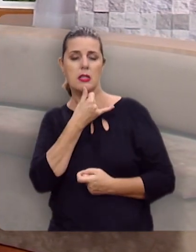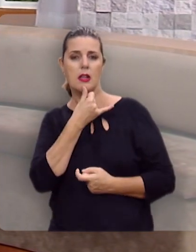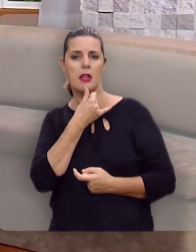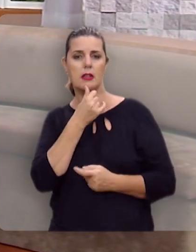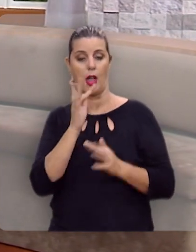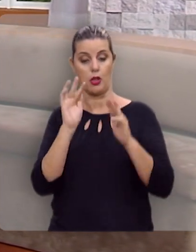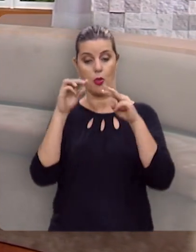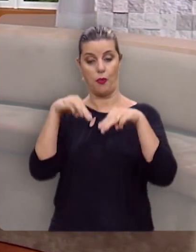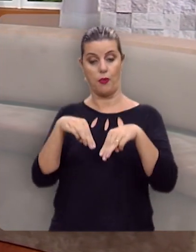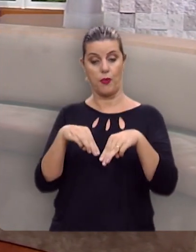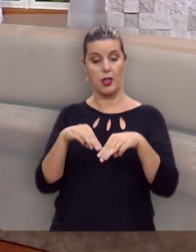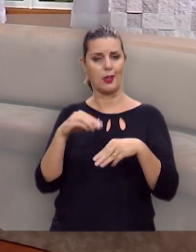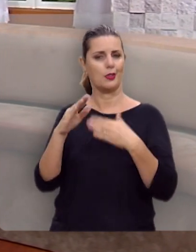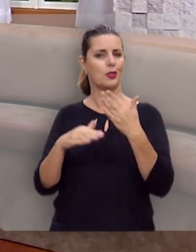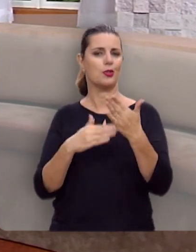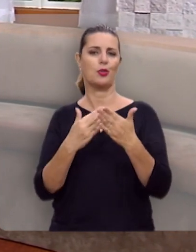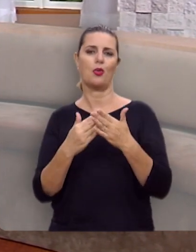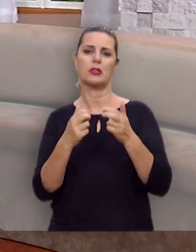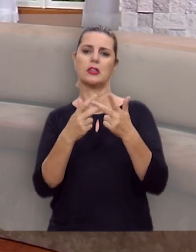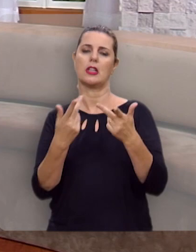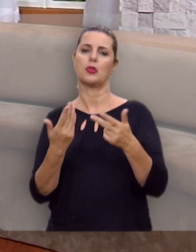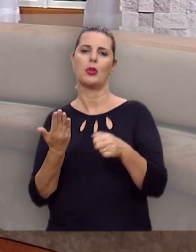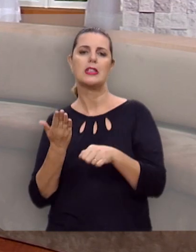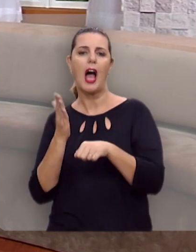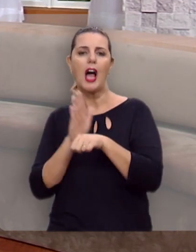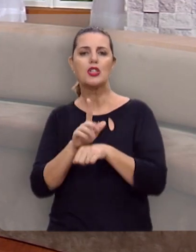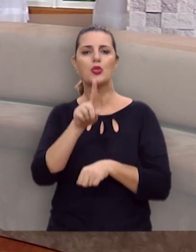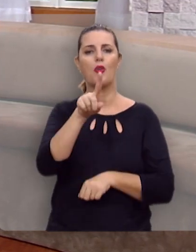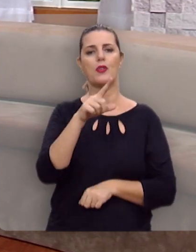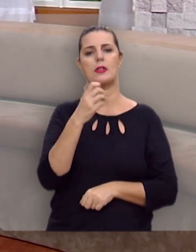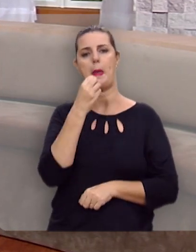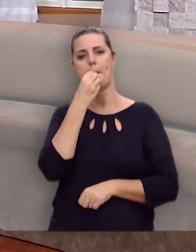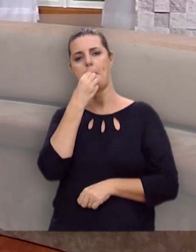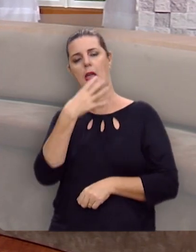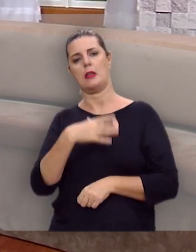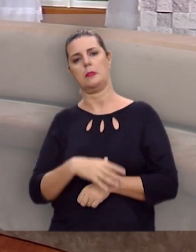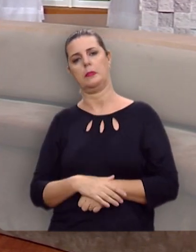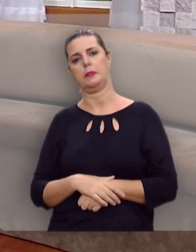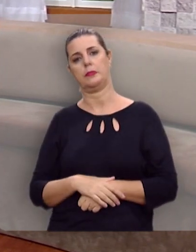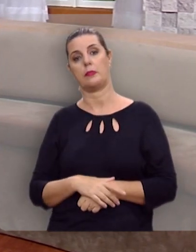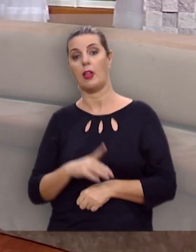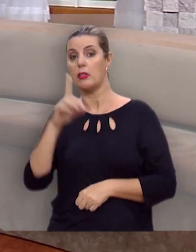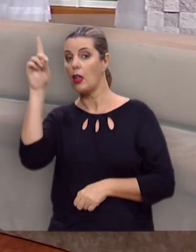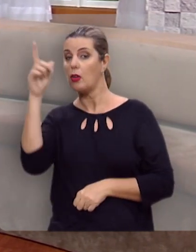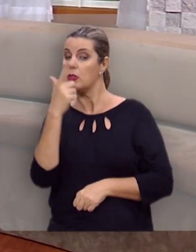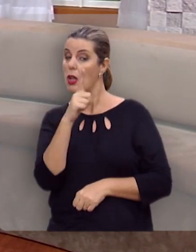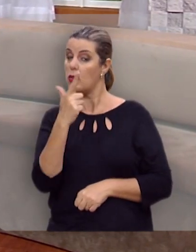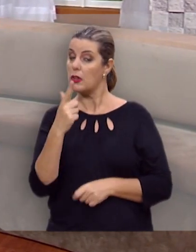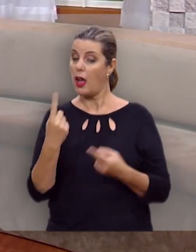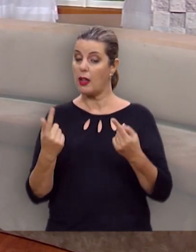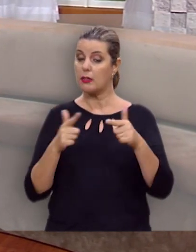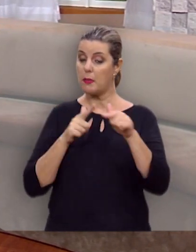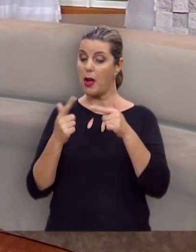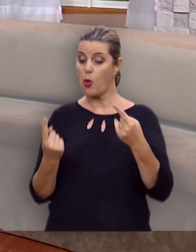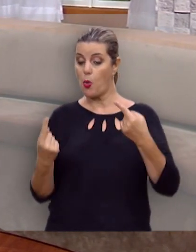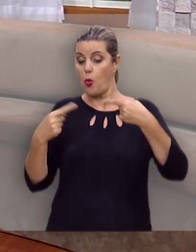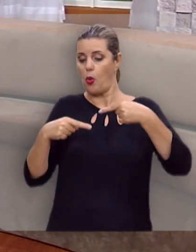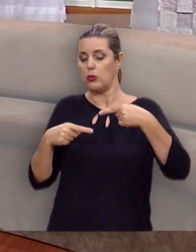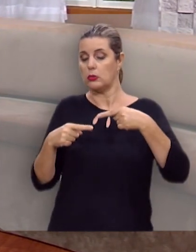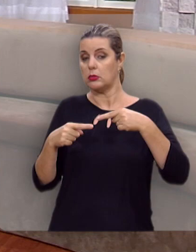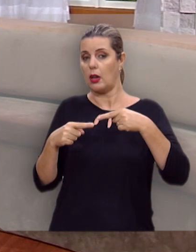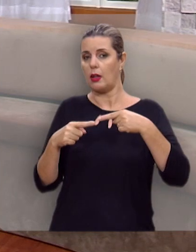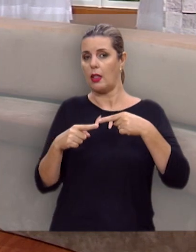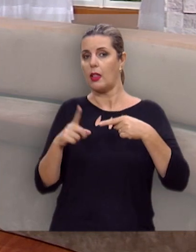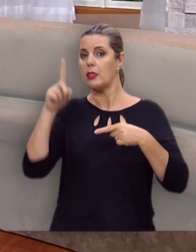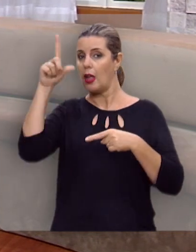dessa história, todas as coisas contribuíram para o seu bem. Deus não está trabalhando contra nós, mas